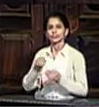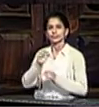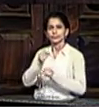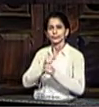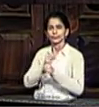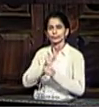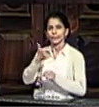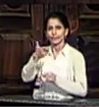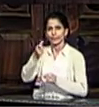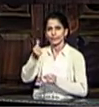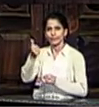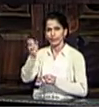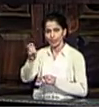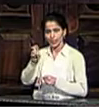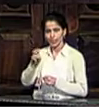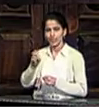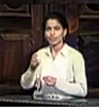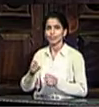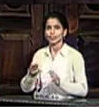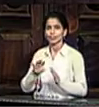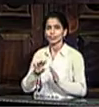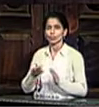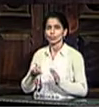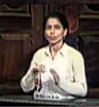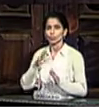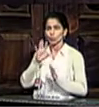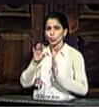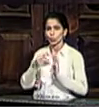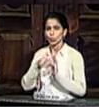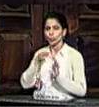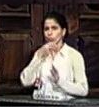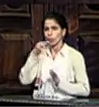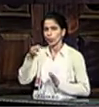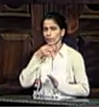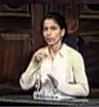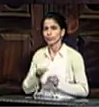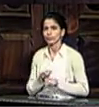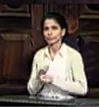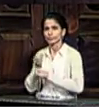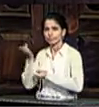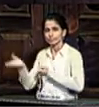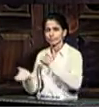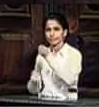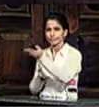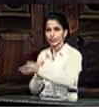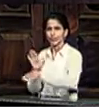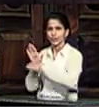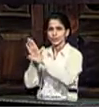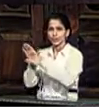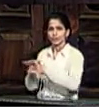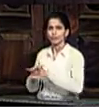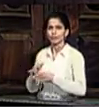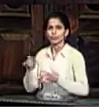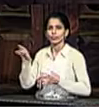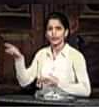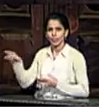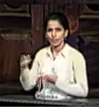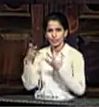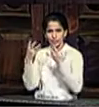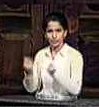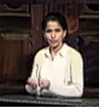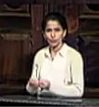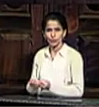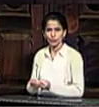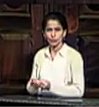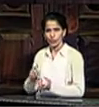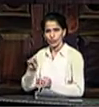cá, nenhuma das sugestões oferecidas por esse parlamento foram